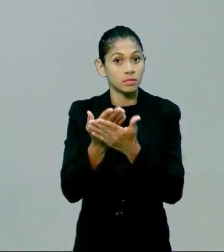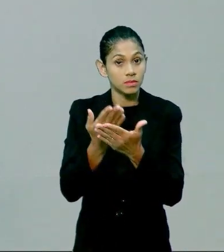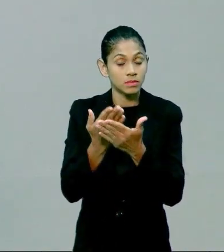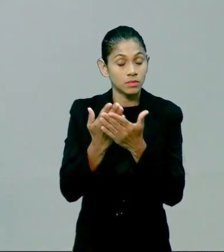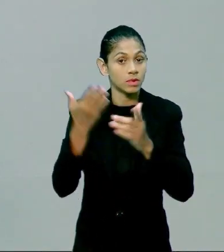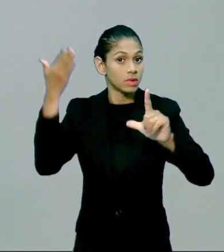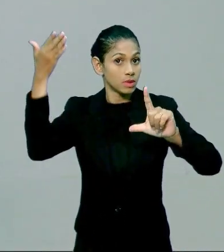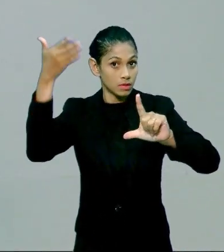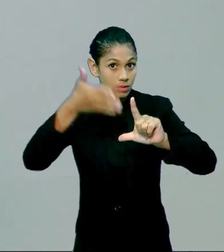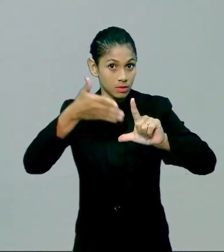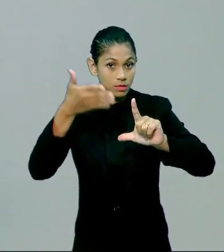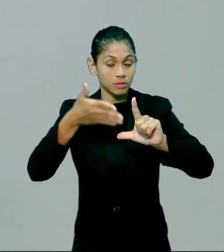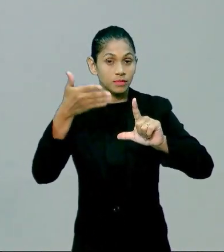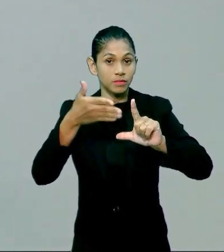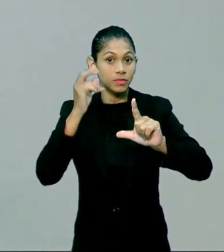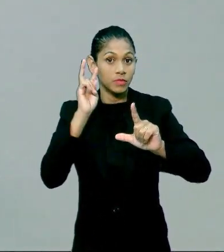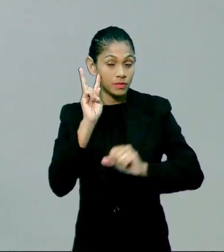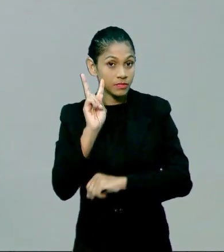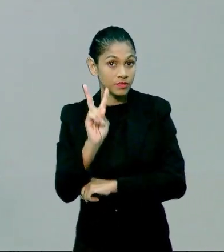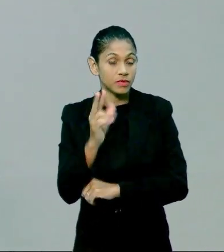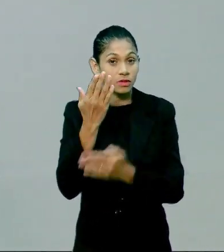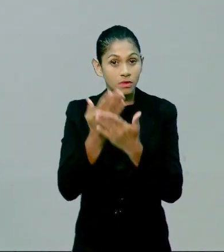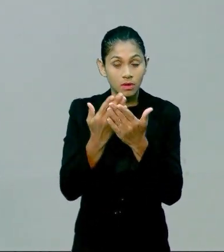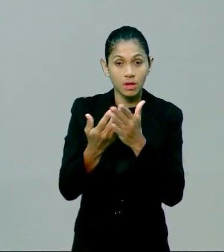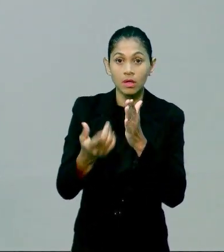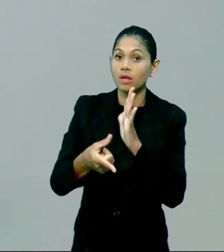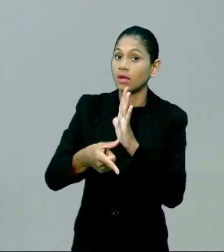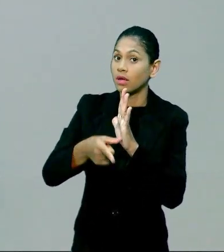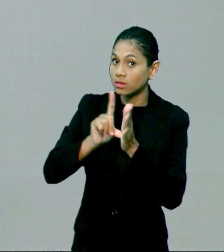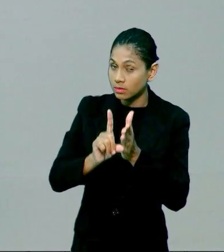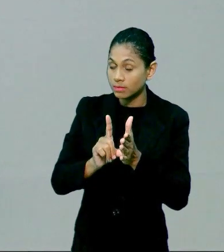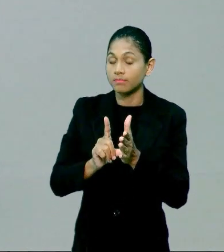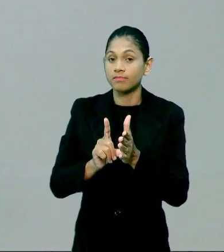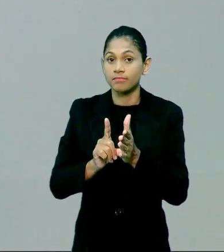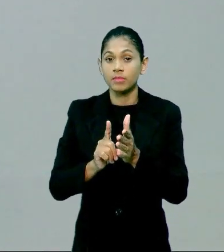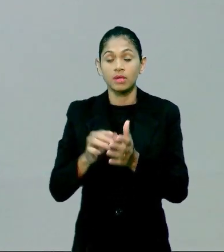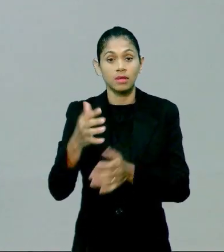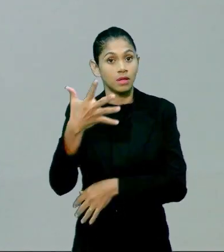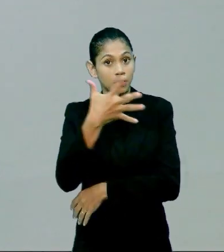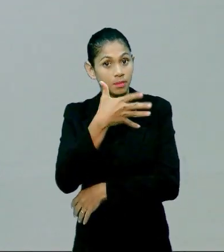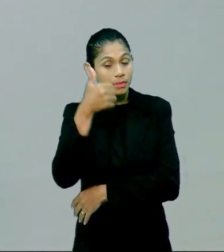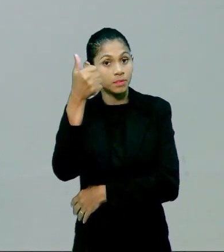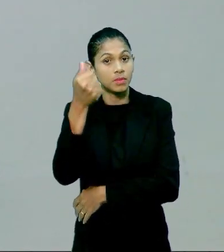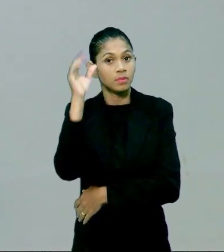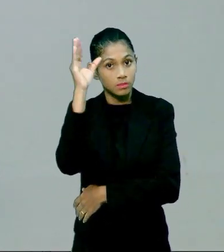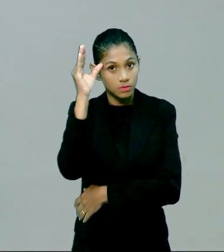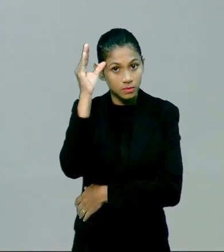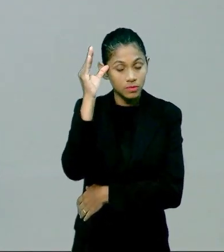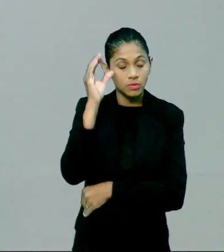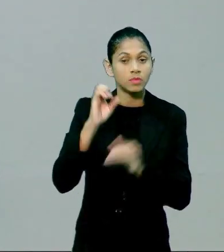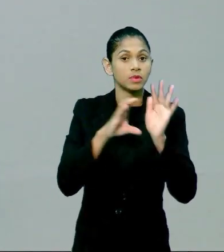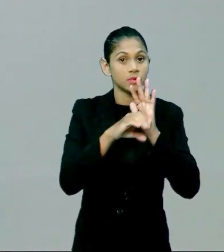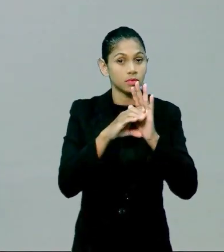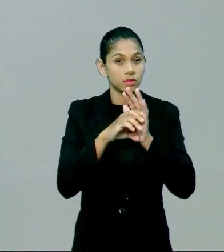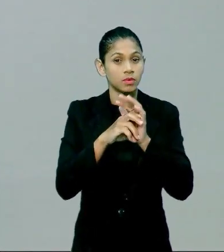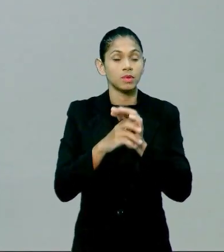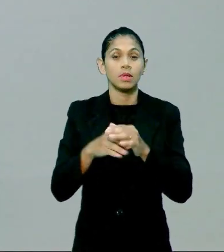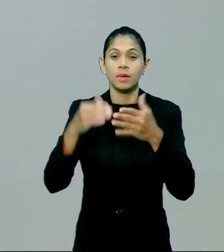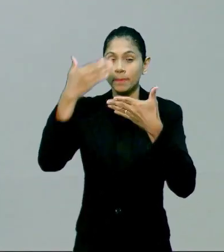as nossas plataformas e veja as aulas anteriores para você ter um melhor conhecimento do conteúdo.